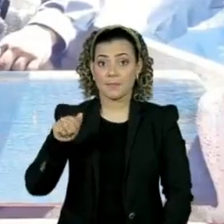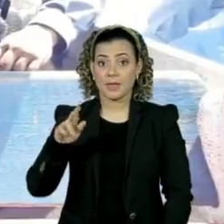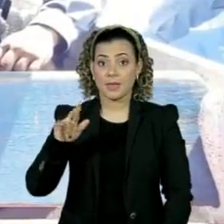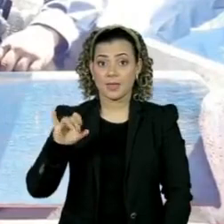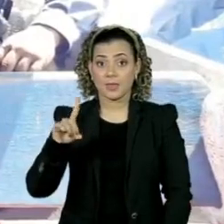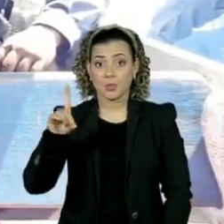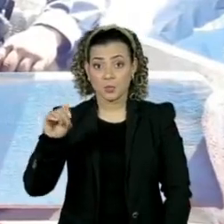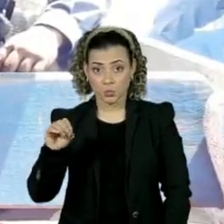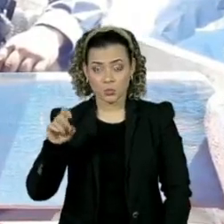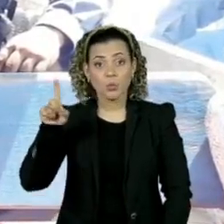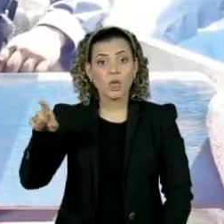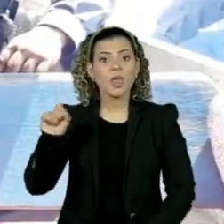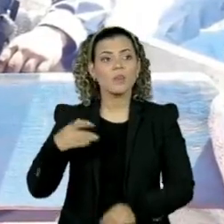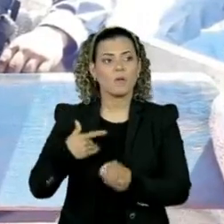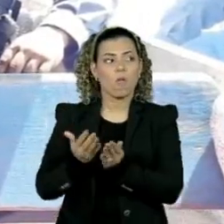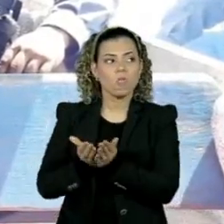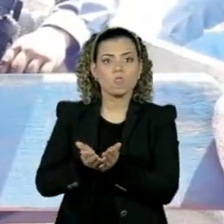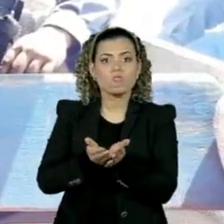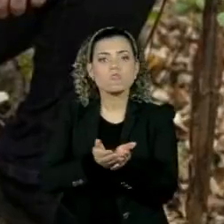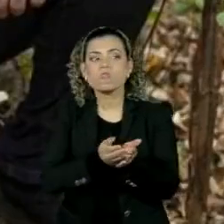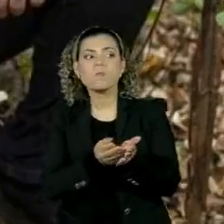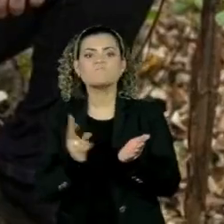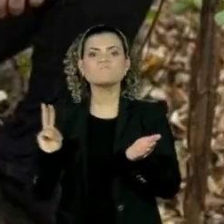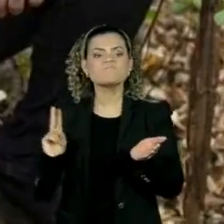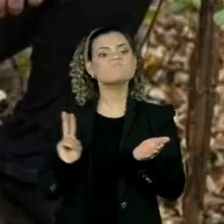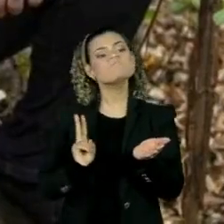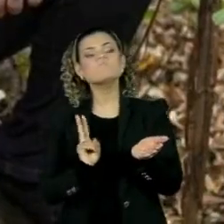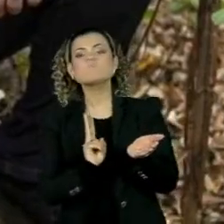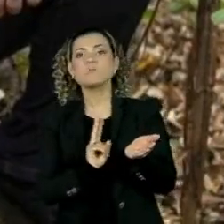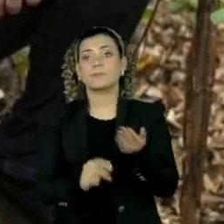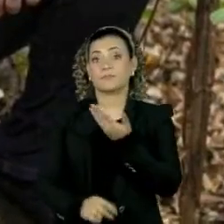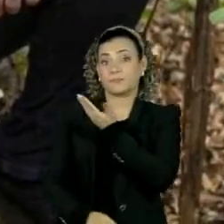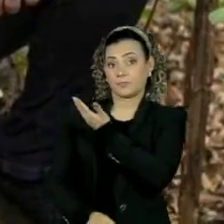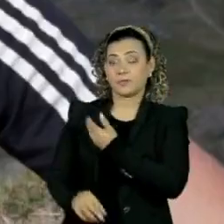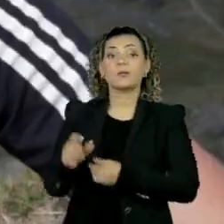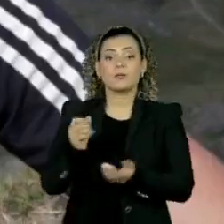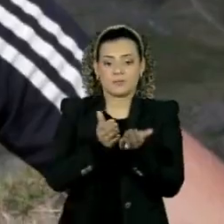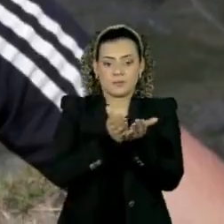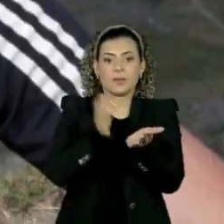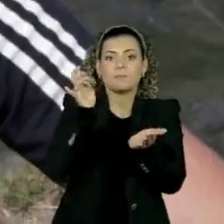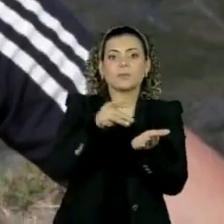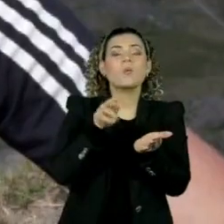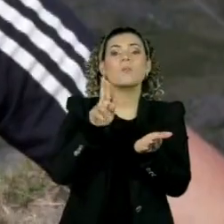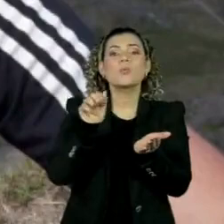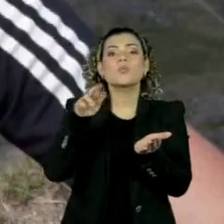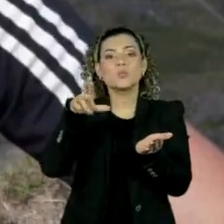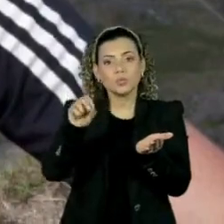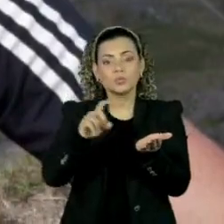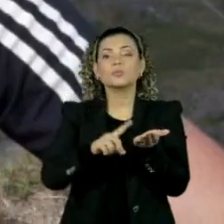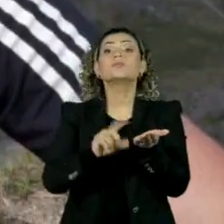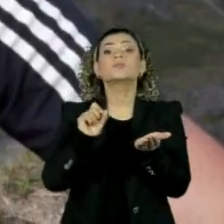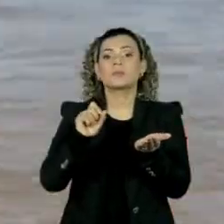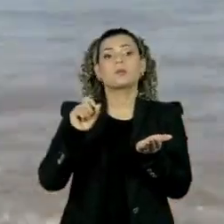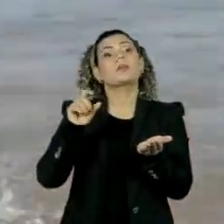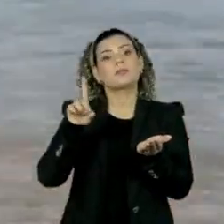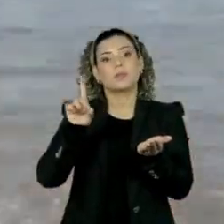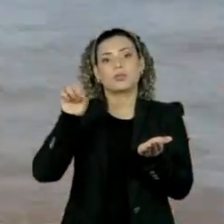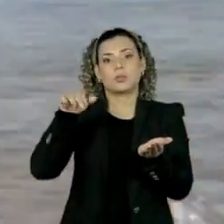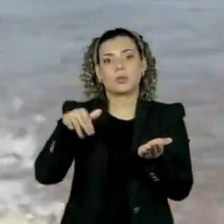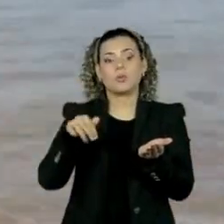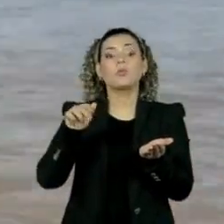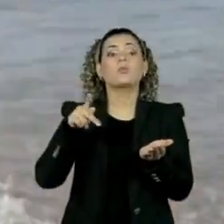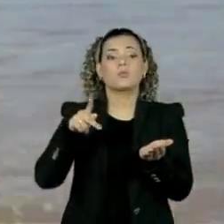teria perseguido a embarcação em que estavam o indigenista Bruno Pereira e o jornalista inglês John Philips